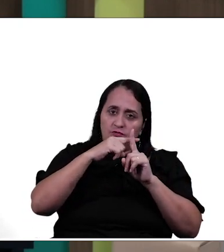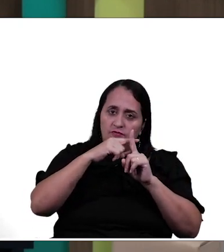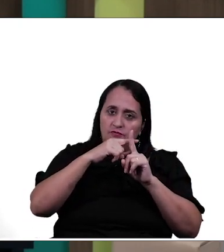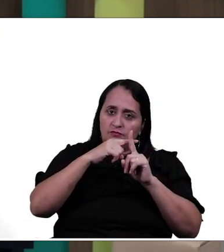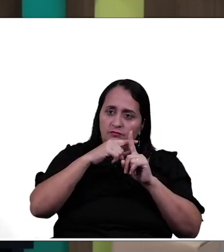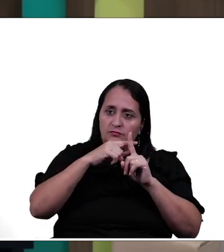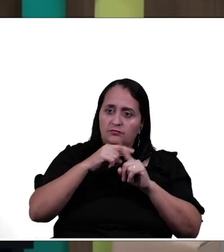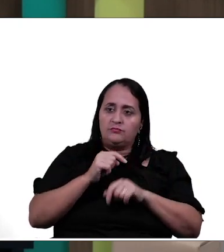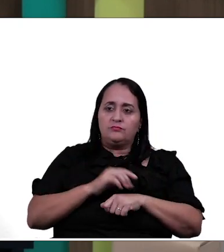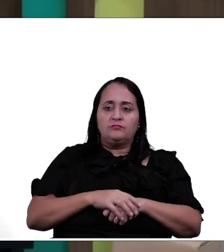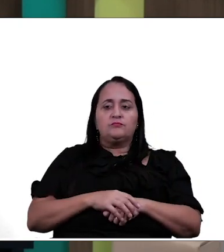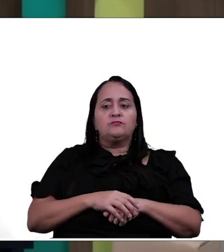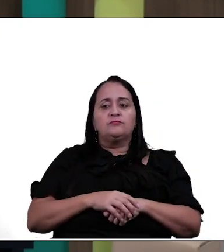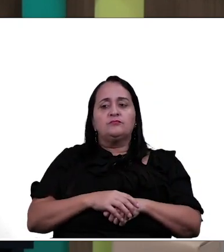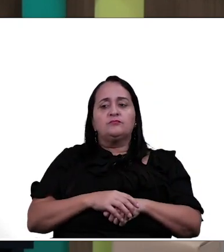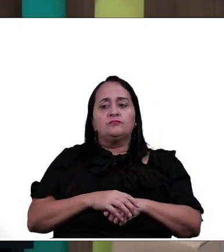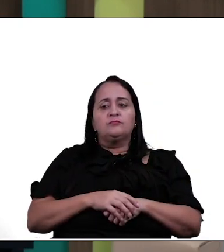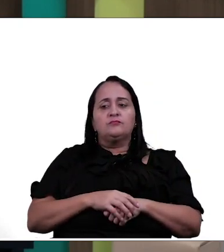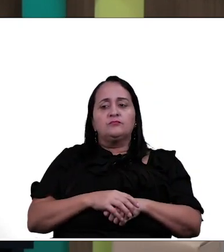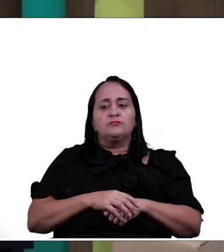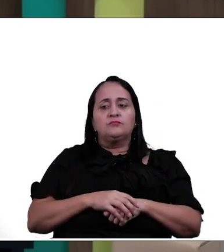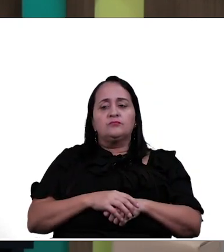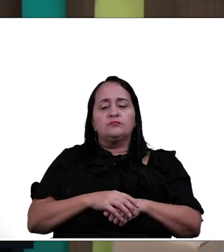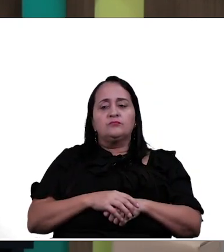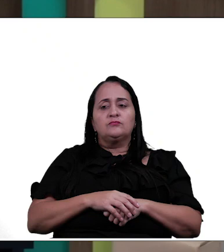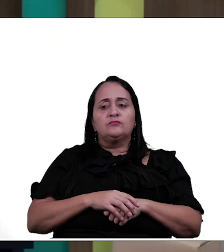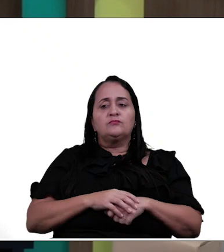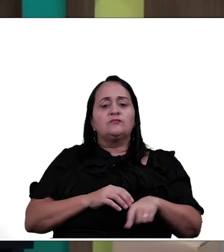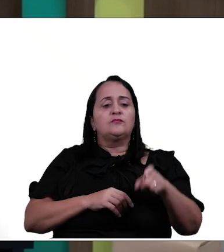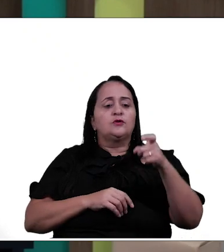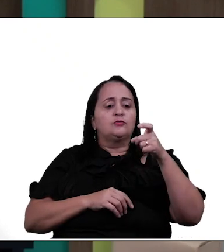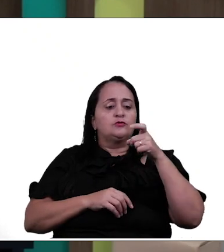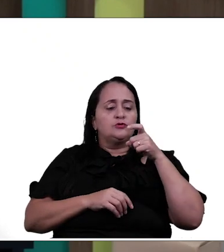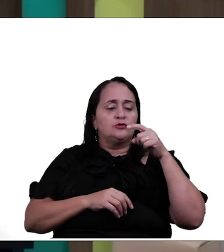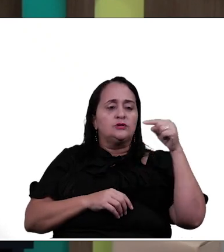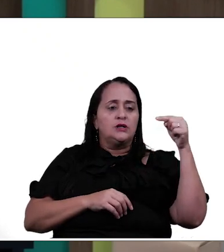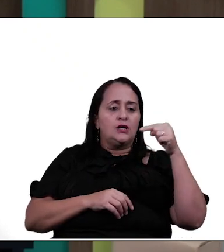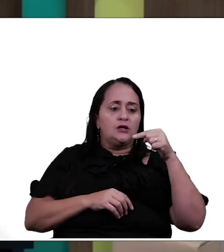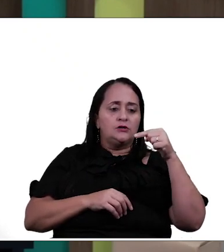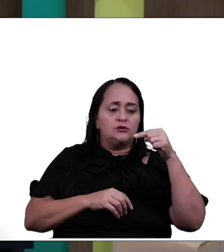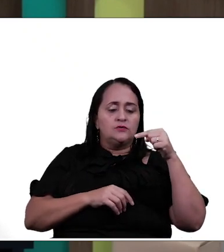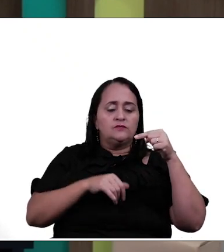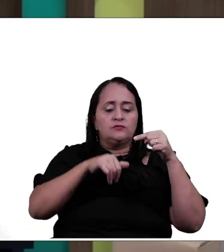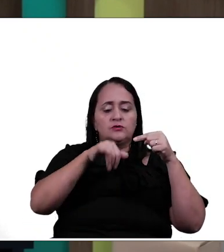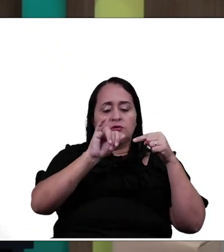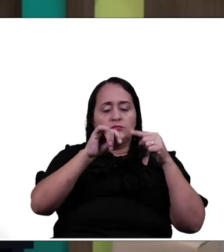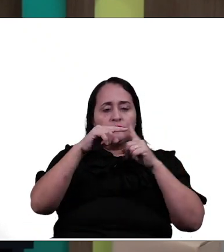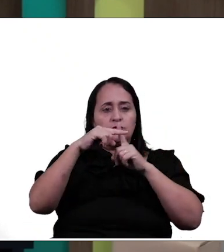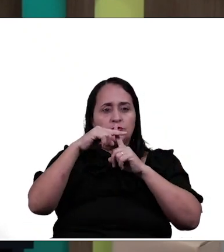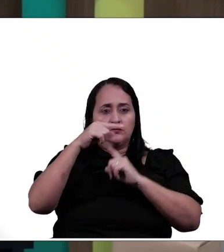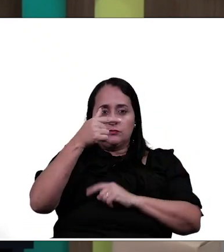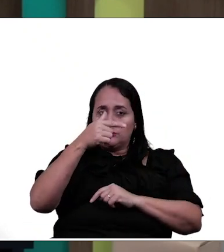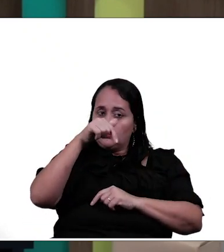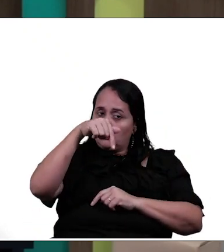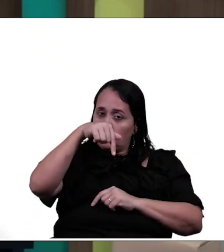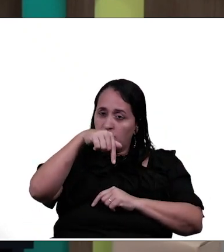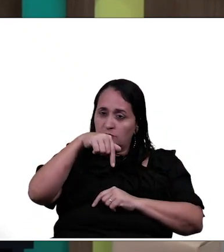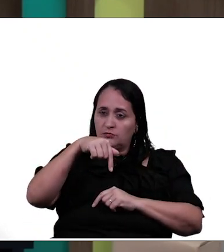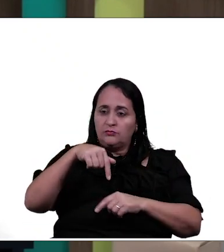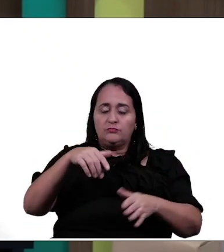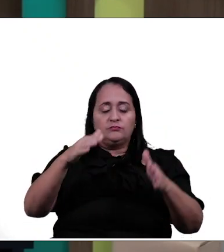sim, é um número racional. E a raiz de 2, nós chegamos à